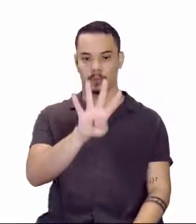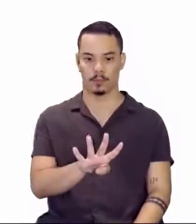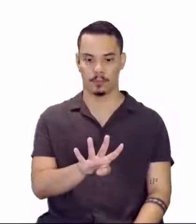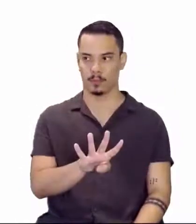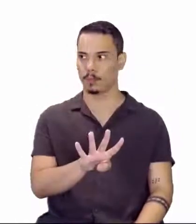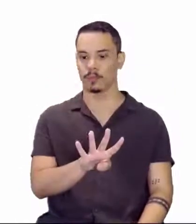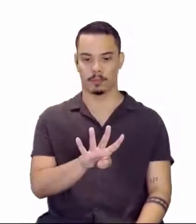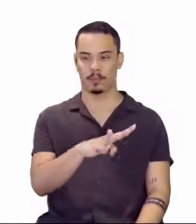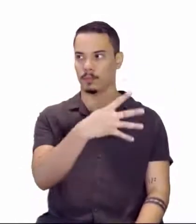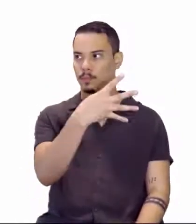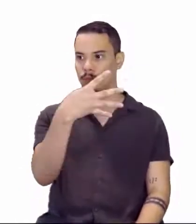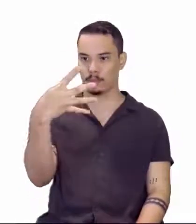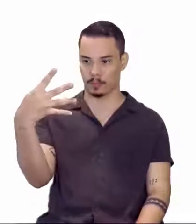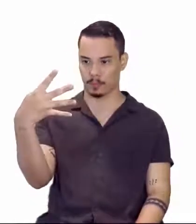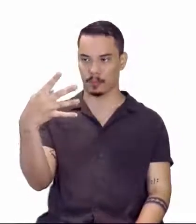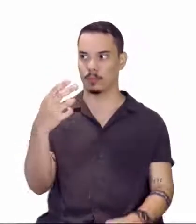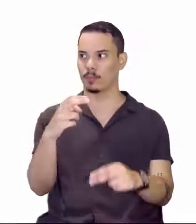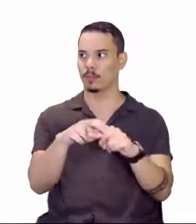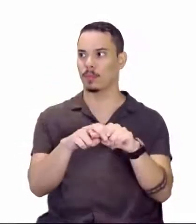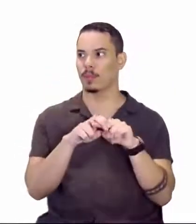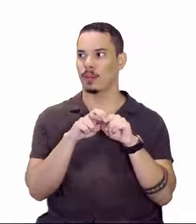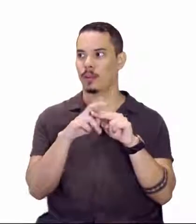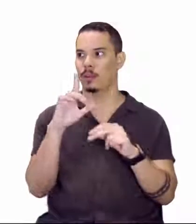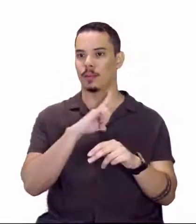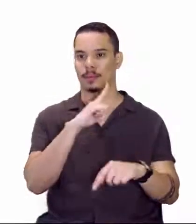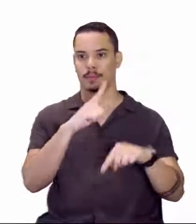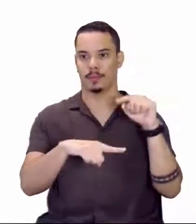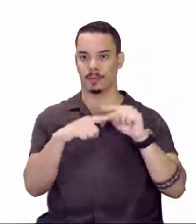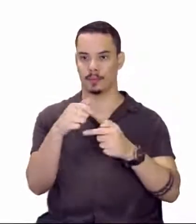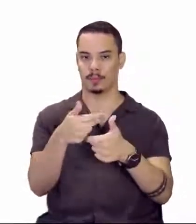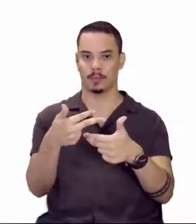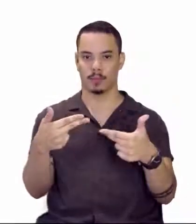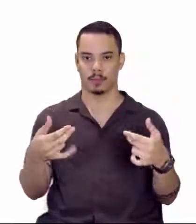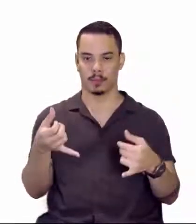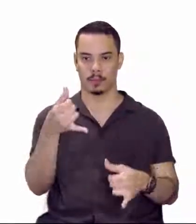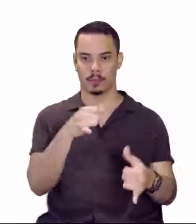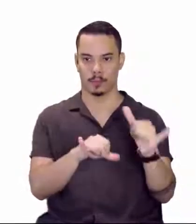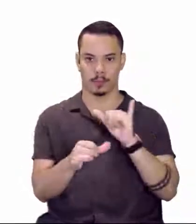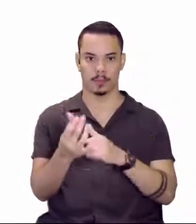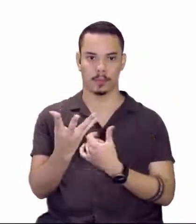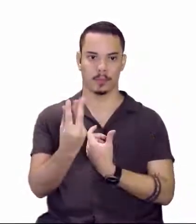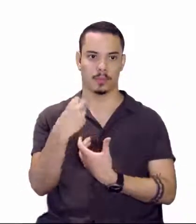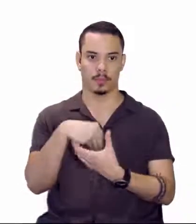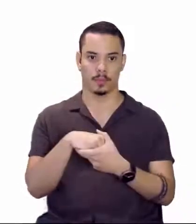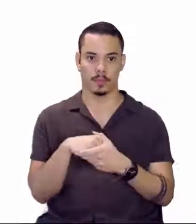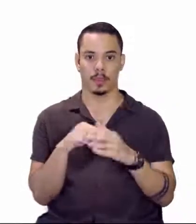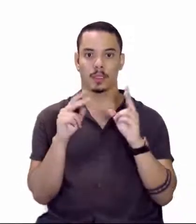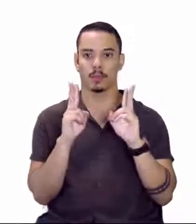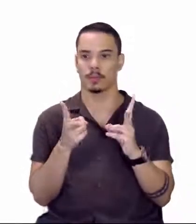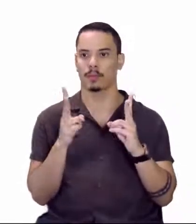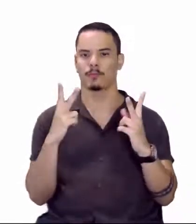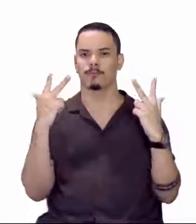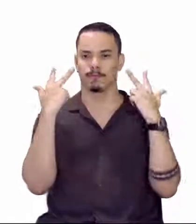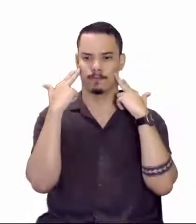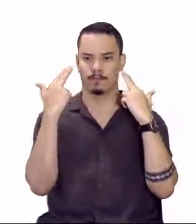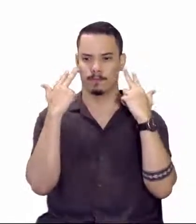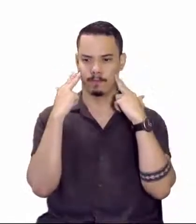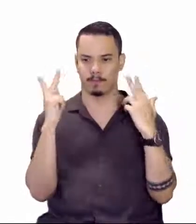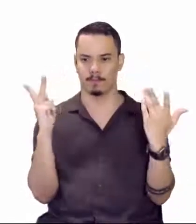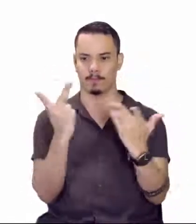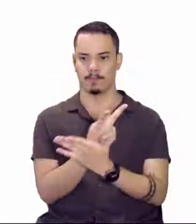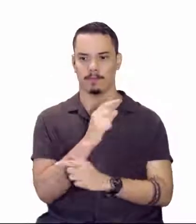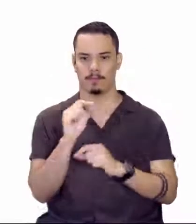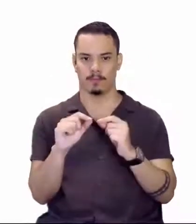Sendo assim, os elementos que ocupam a mesma coluna normalmente